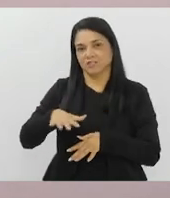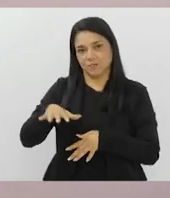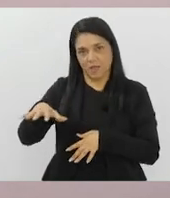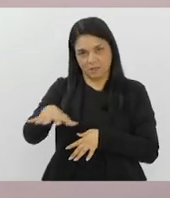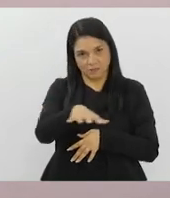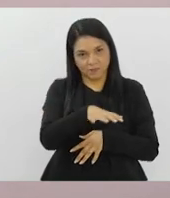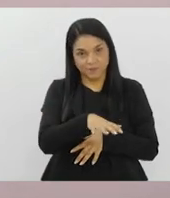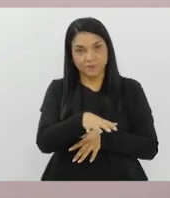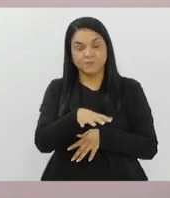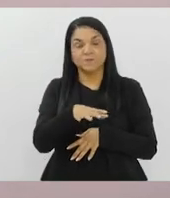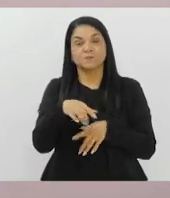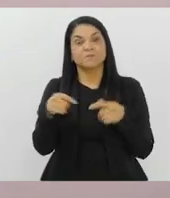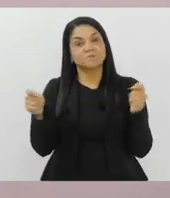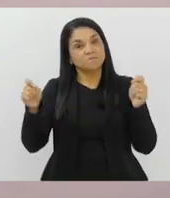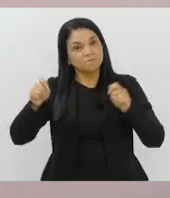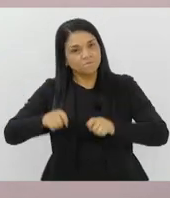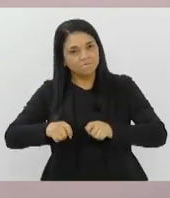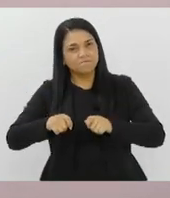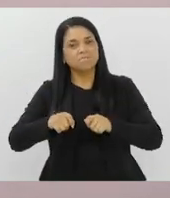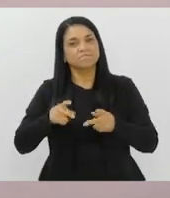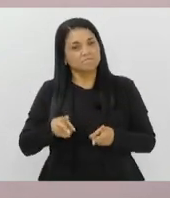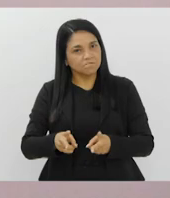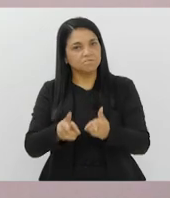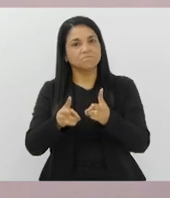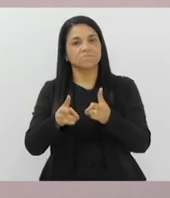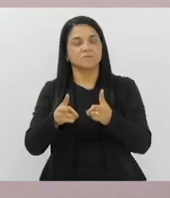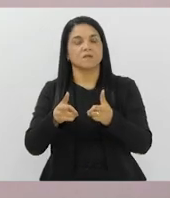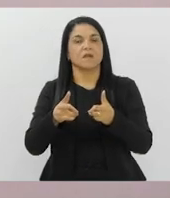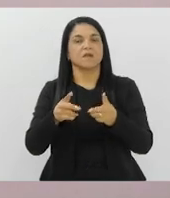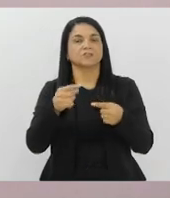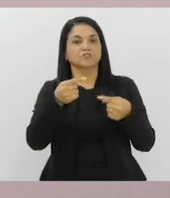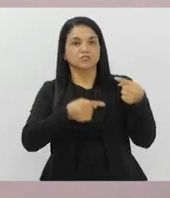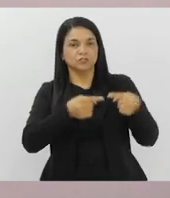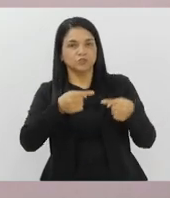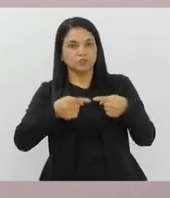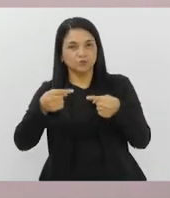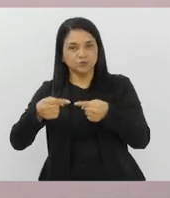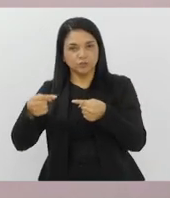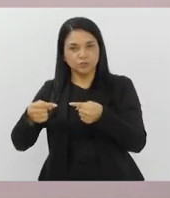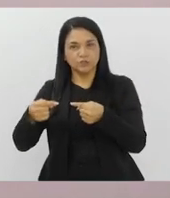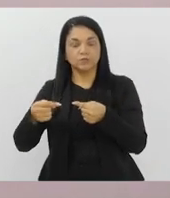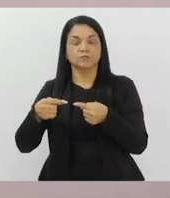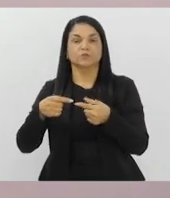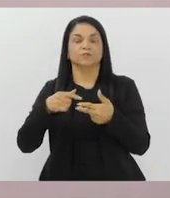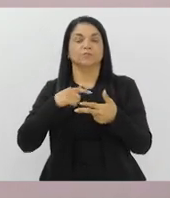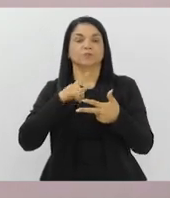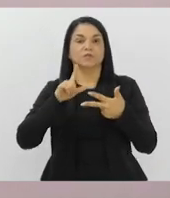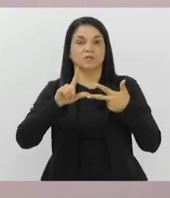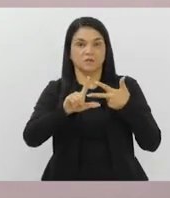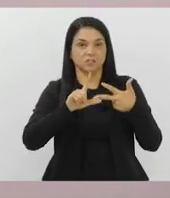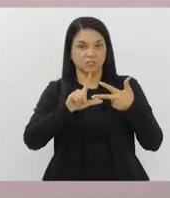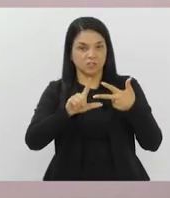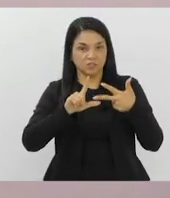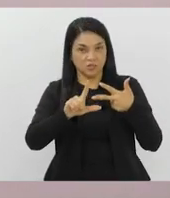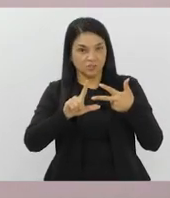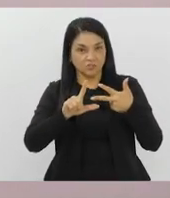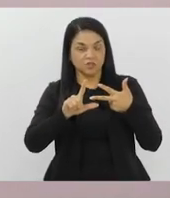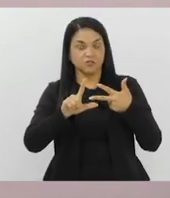central que a gente possa fazer e continuar fazendo essa dobradinha do poder legislativo estadual, do poder